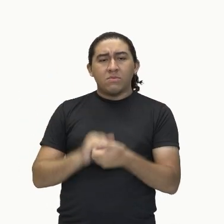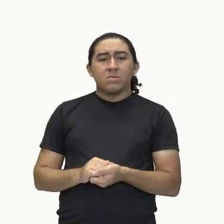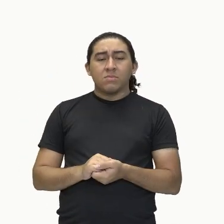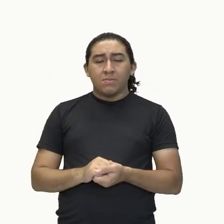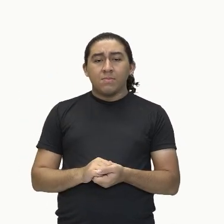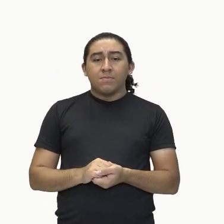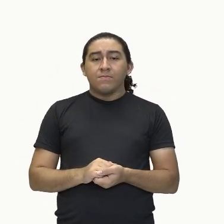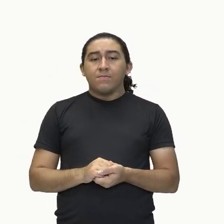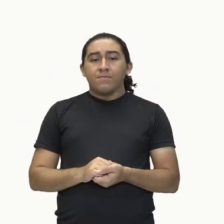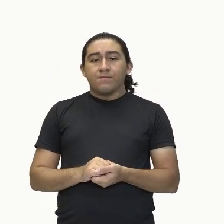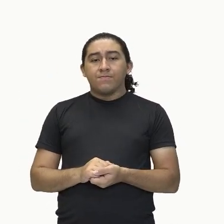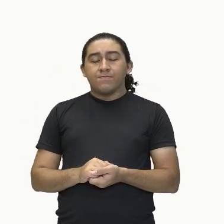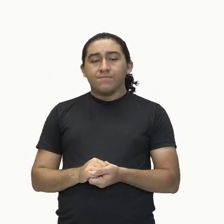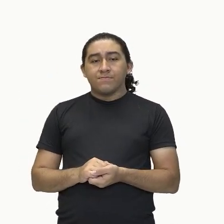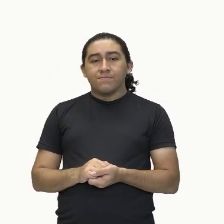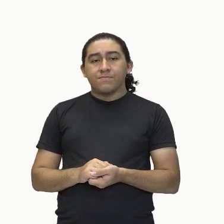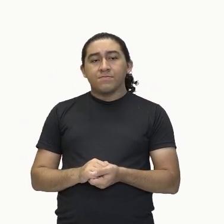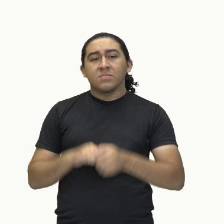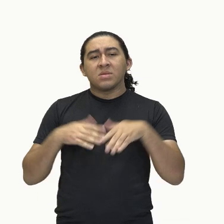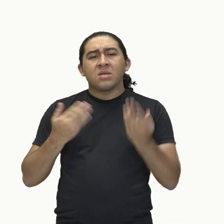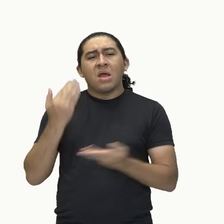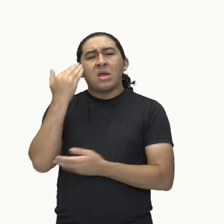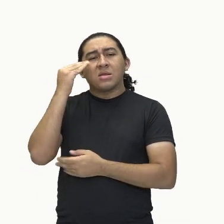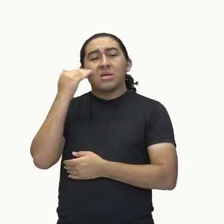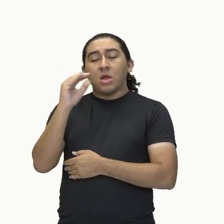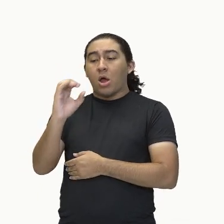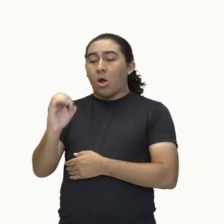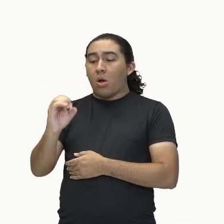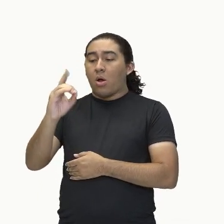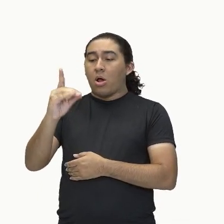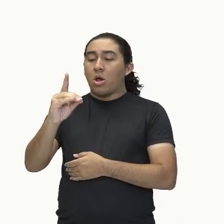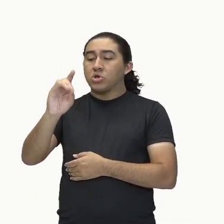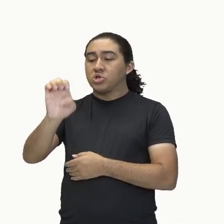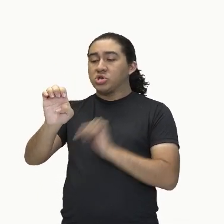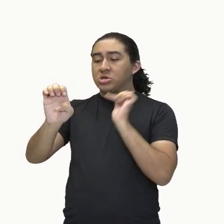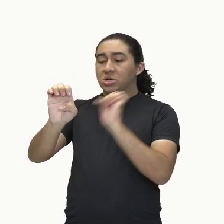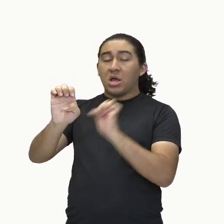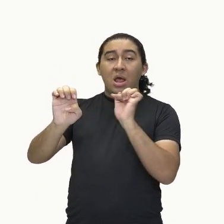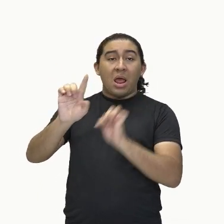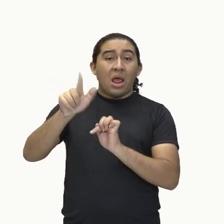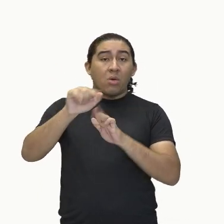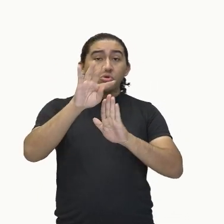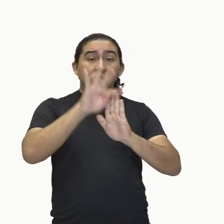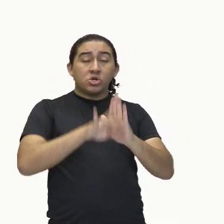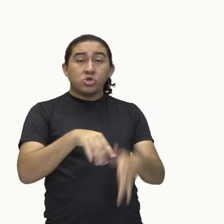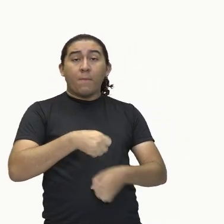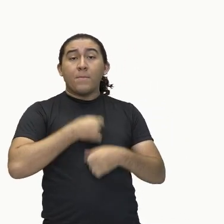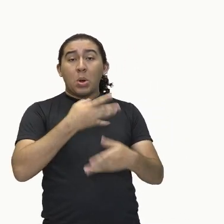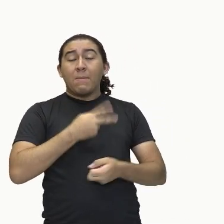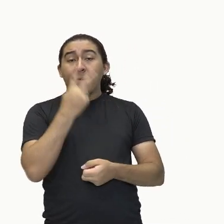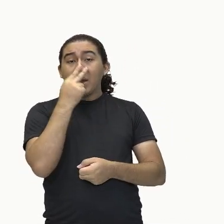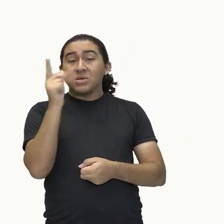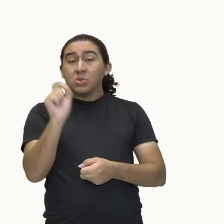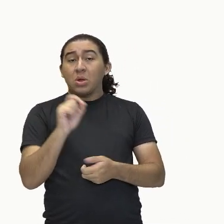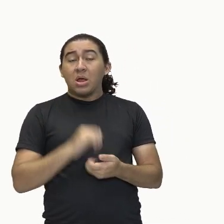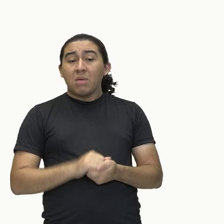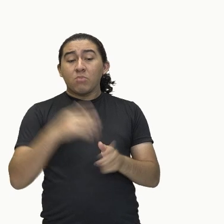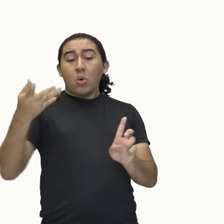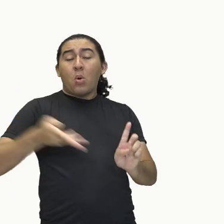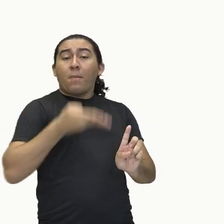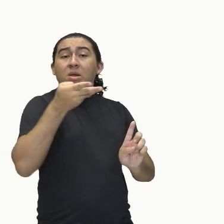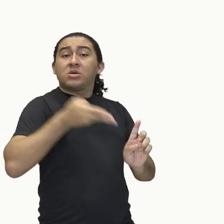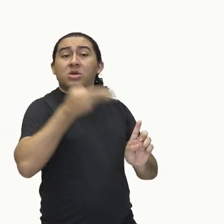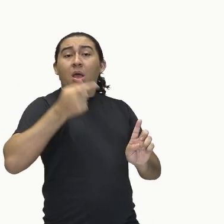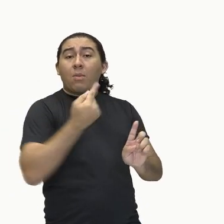a pouco. Percebo que Ode é um poema produzido para exaltar